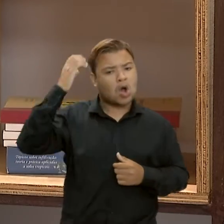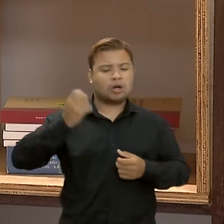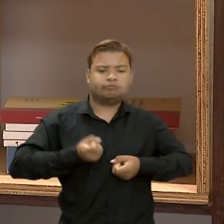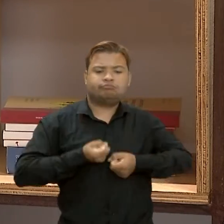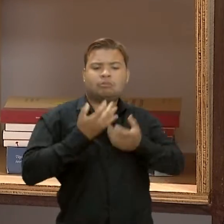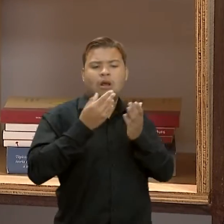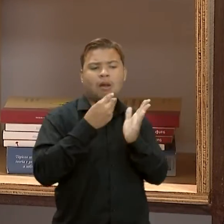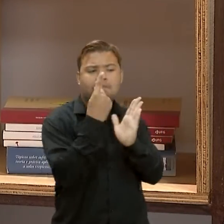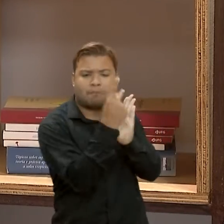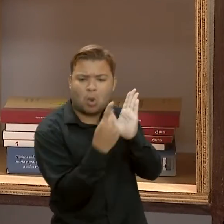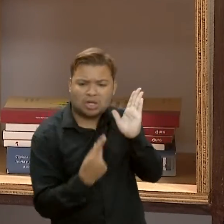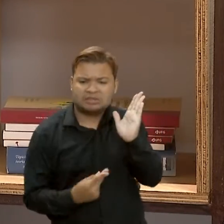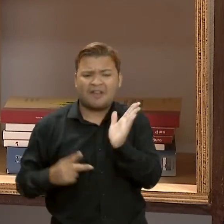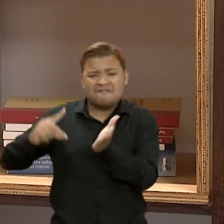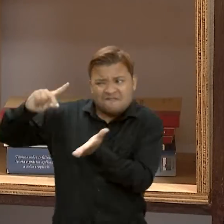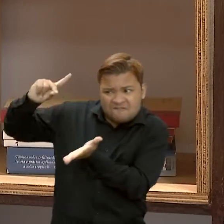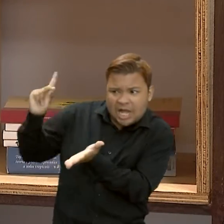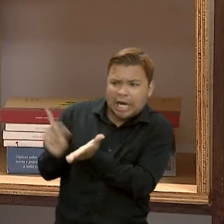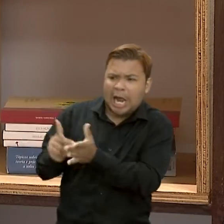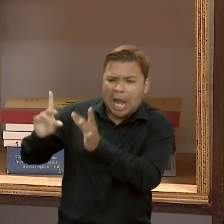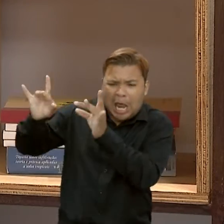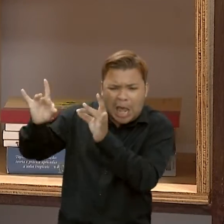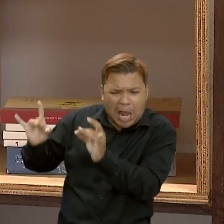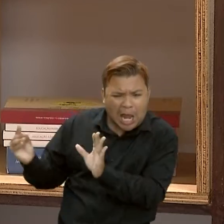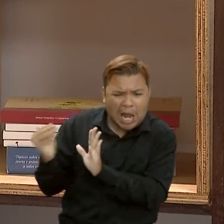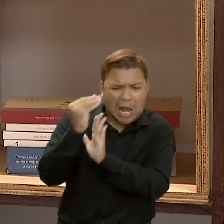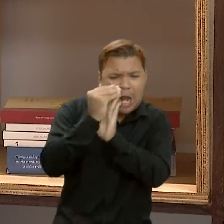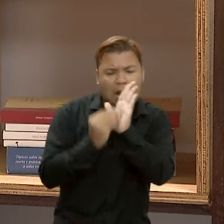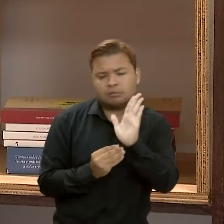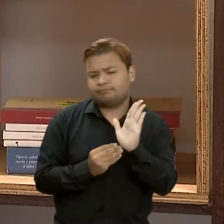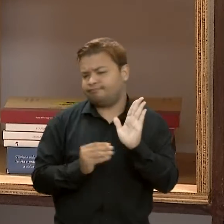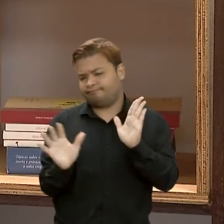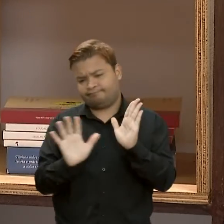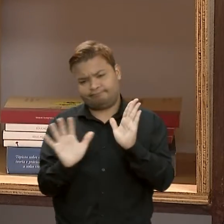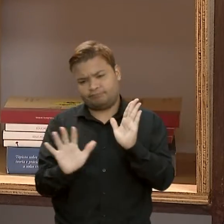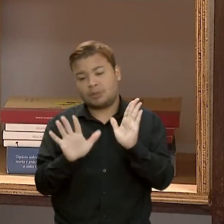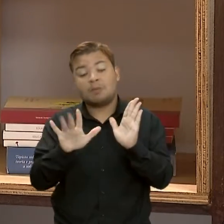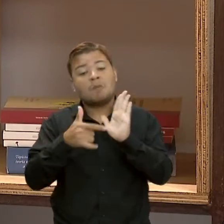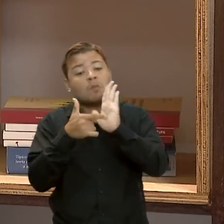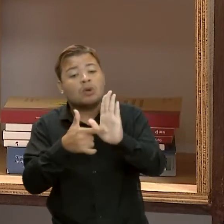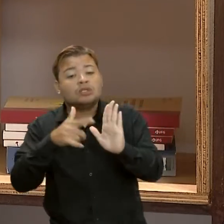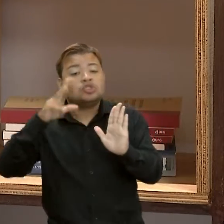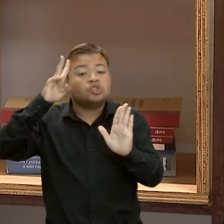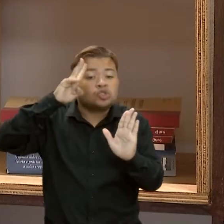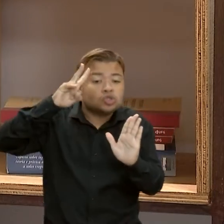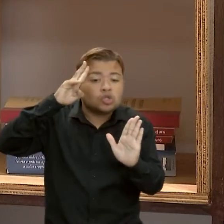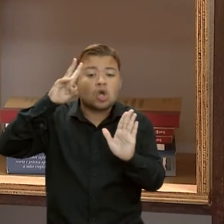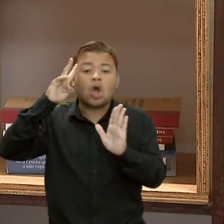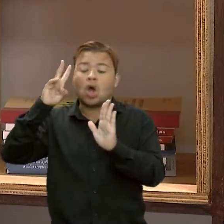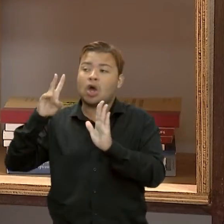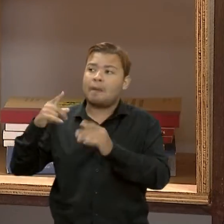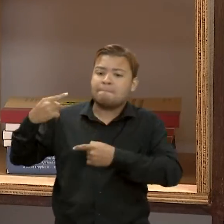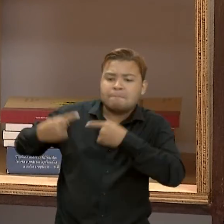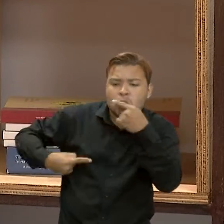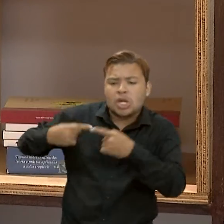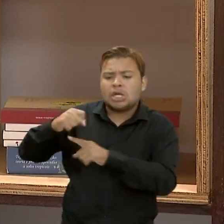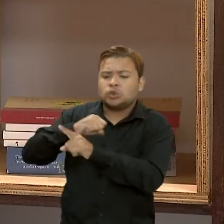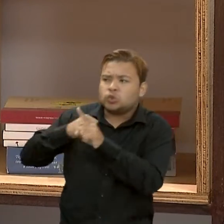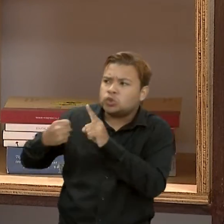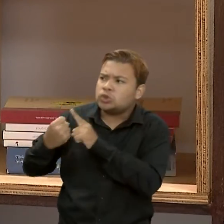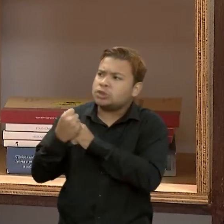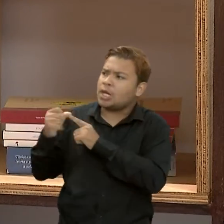obra poética, mas ela parte de um contexto histórico, de um contexto econômico, de um contexto político,